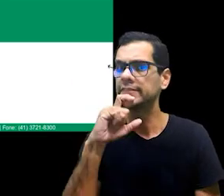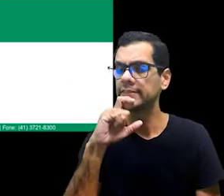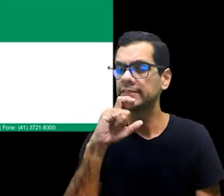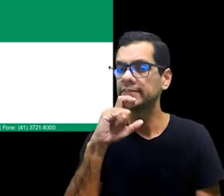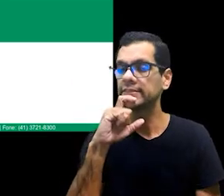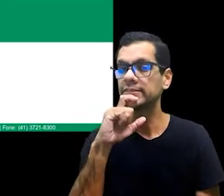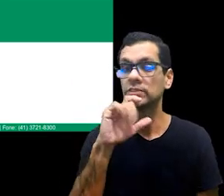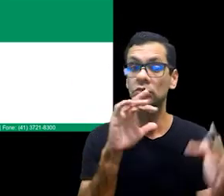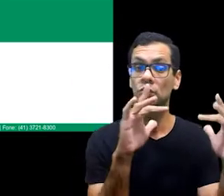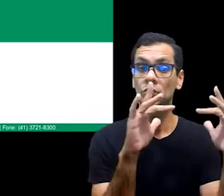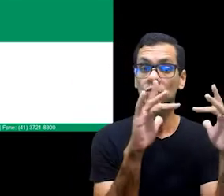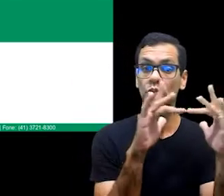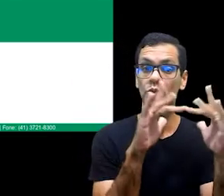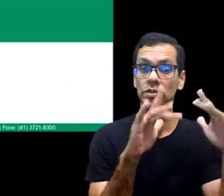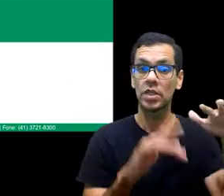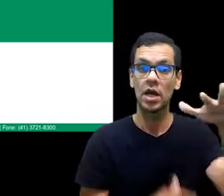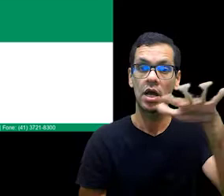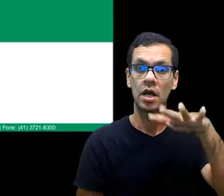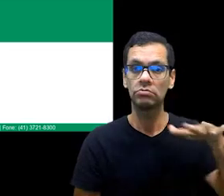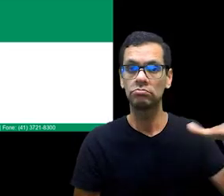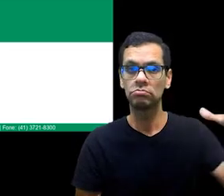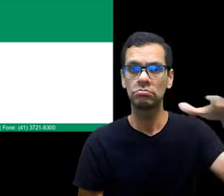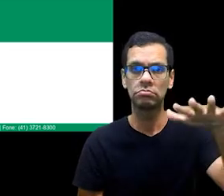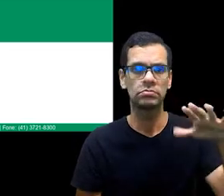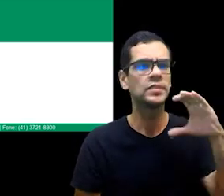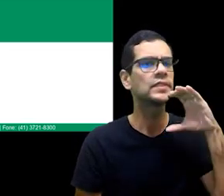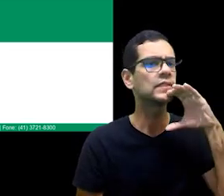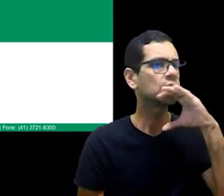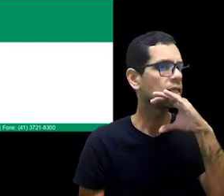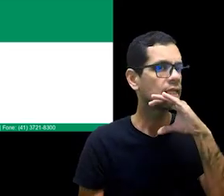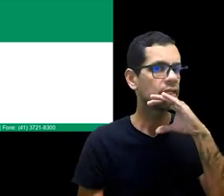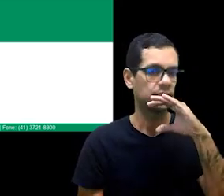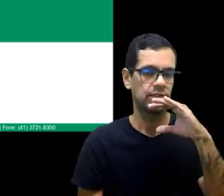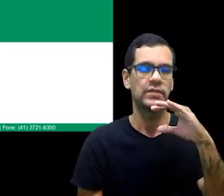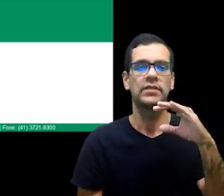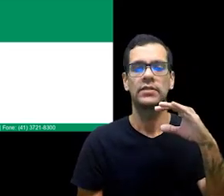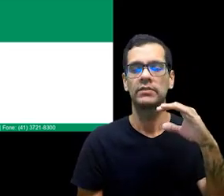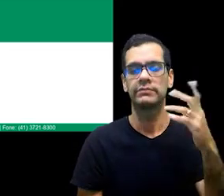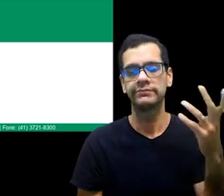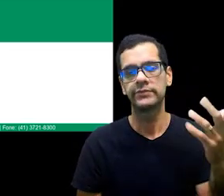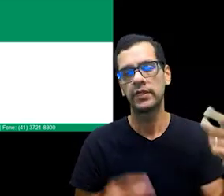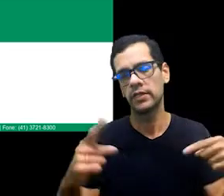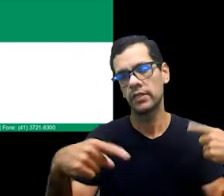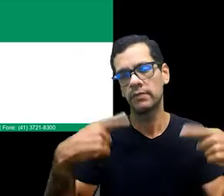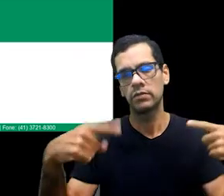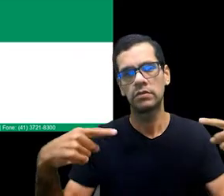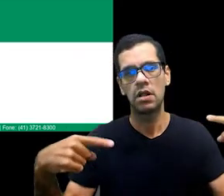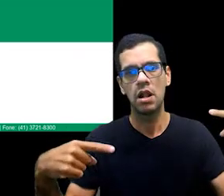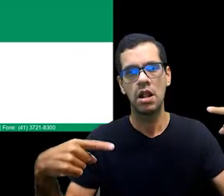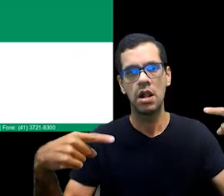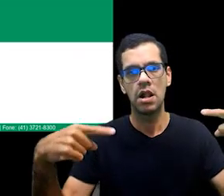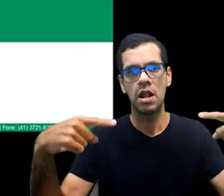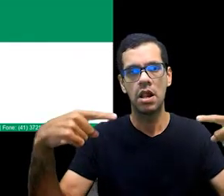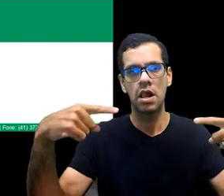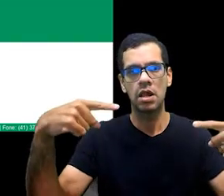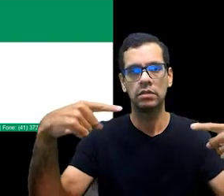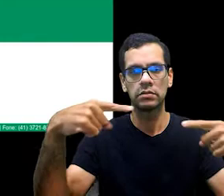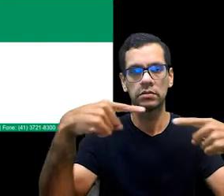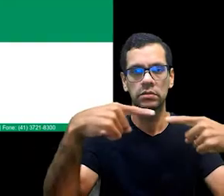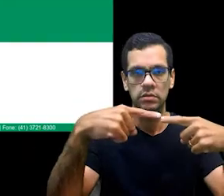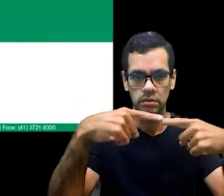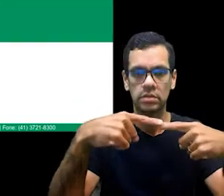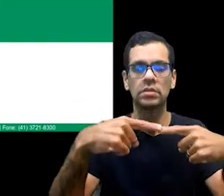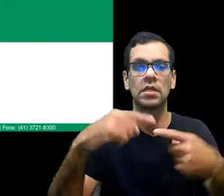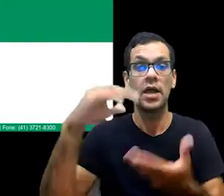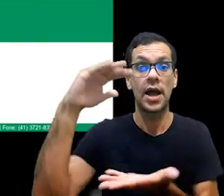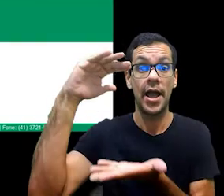gelada em contato com o ambiente mais quente da cozinha, mais quente que a garrafa, né? E você vai ter